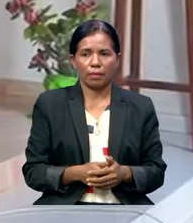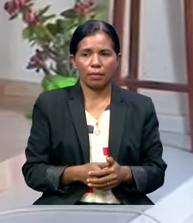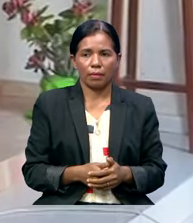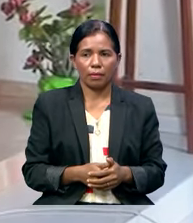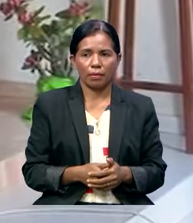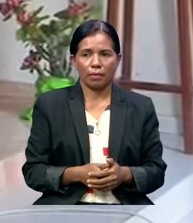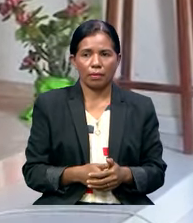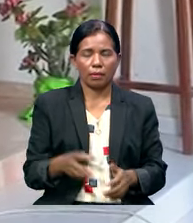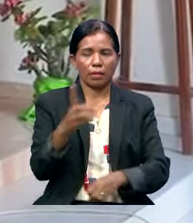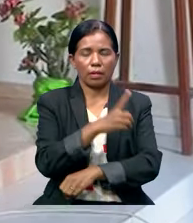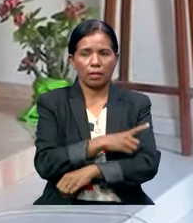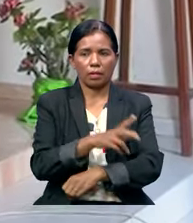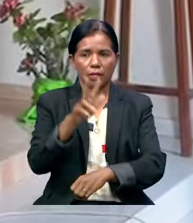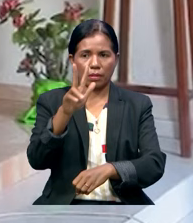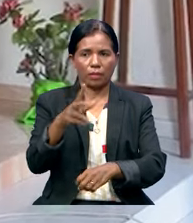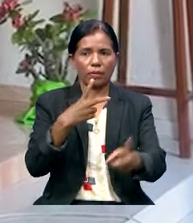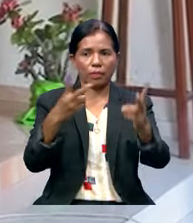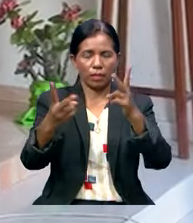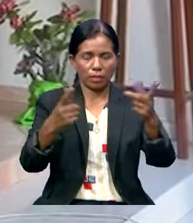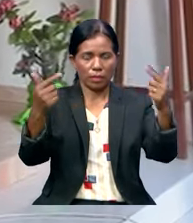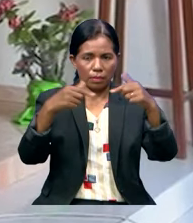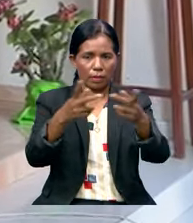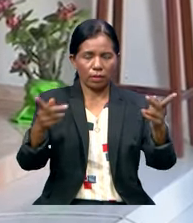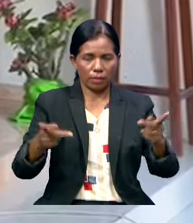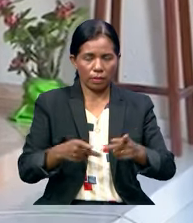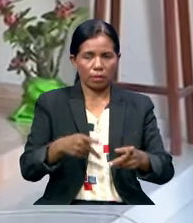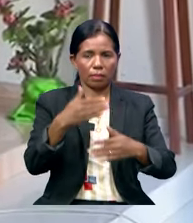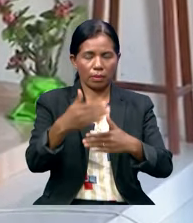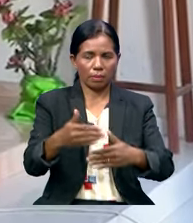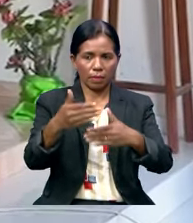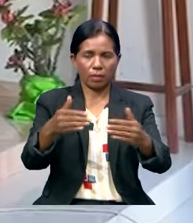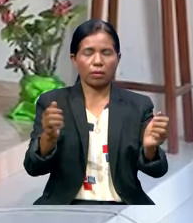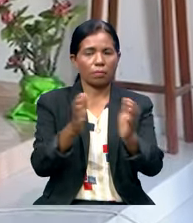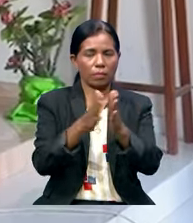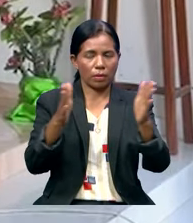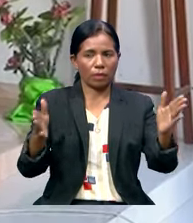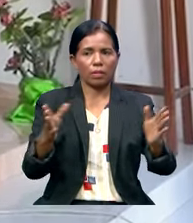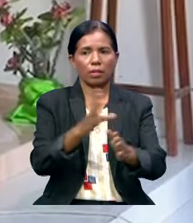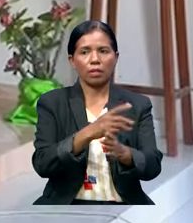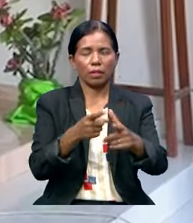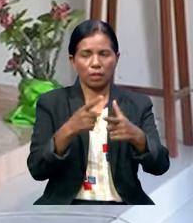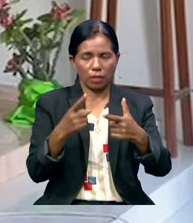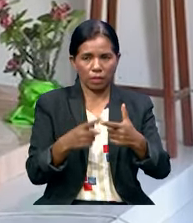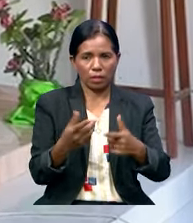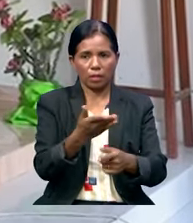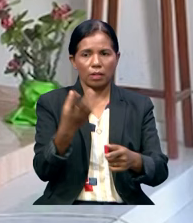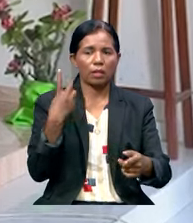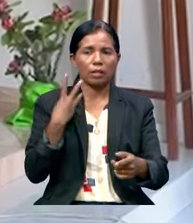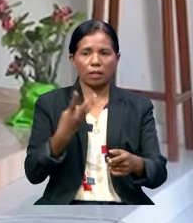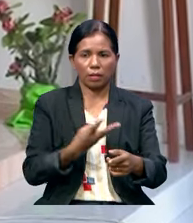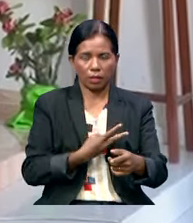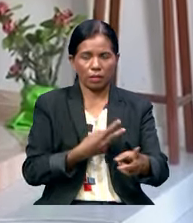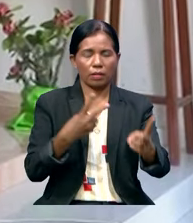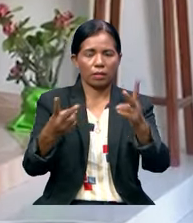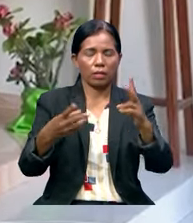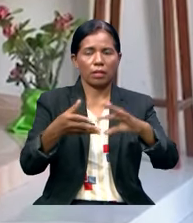Que loro todo visitam de asta a proposta a ser o ideo de Israel atende de la visita escola de